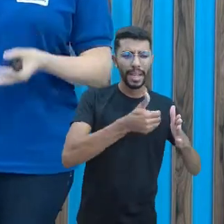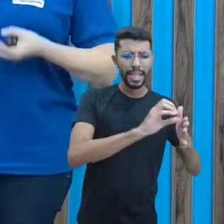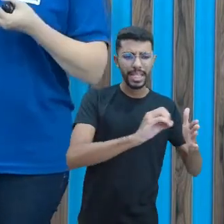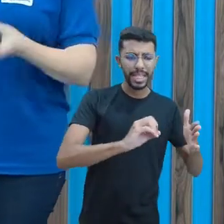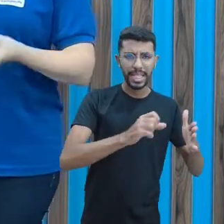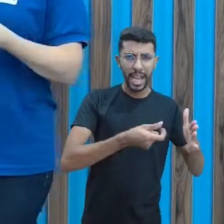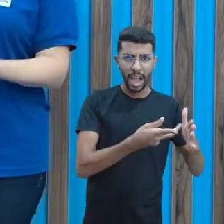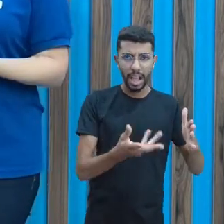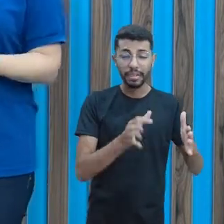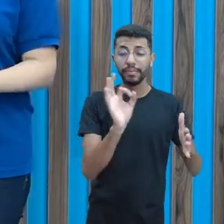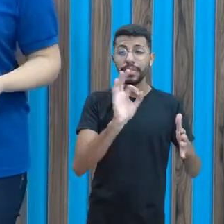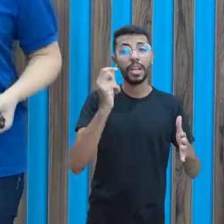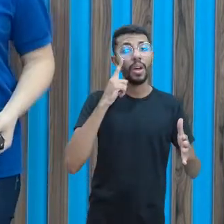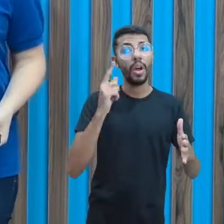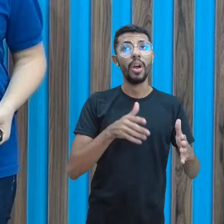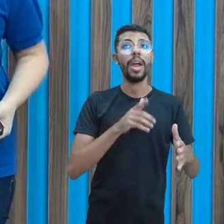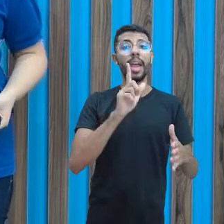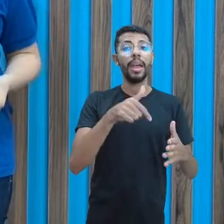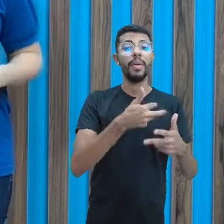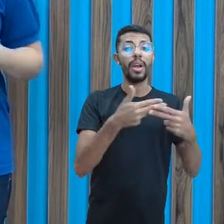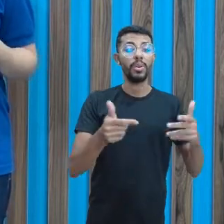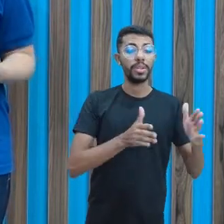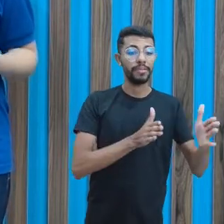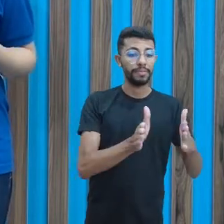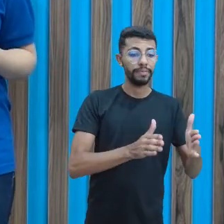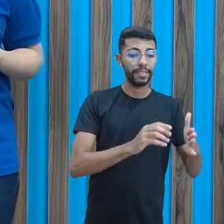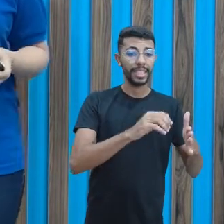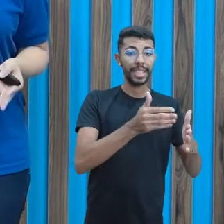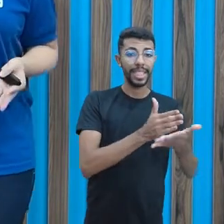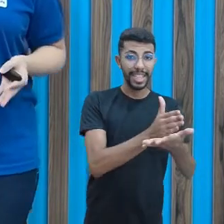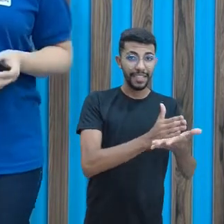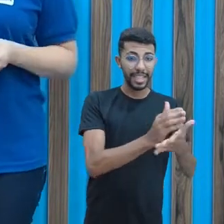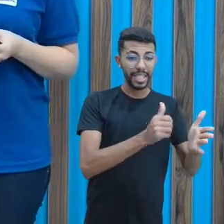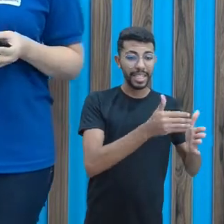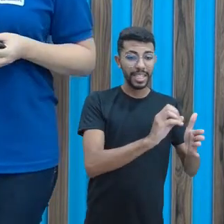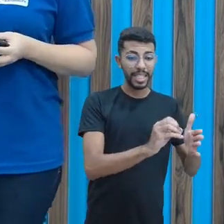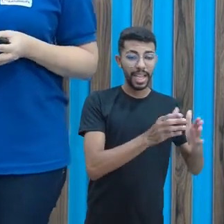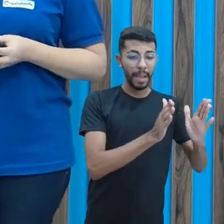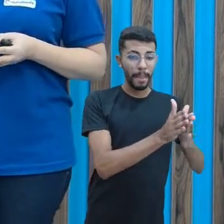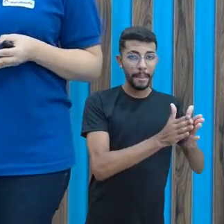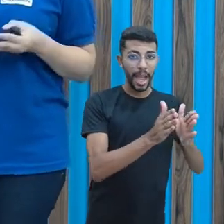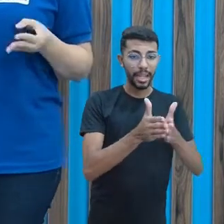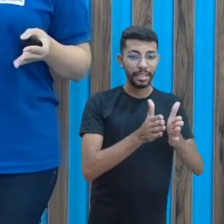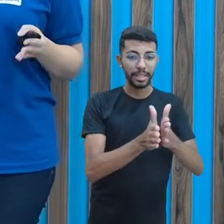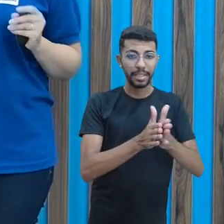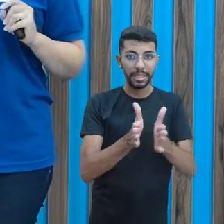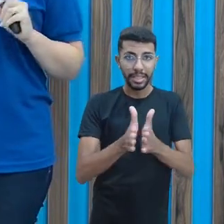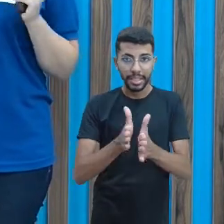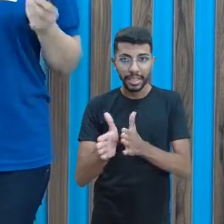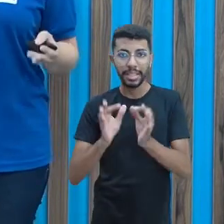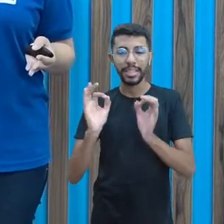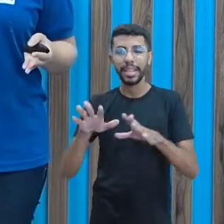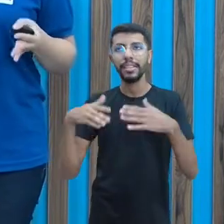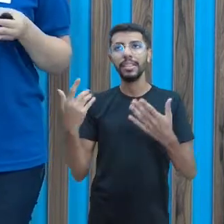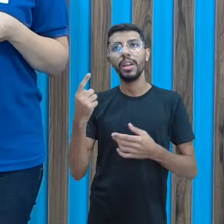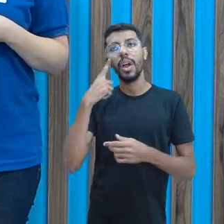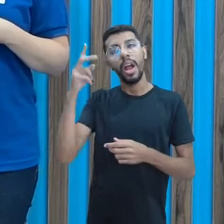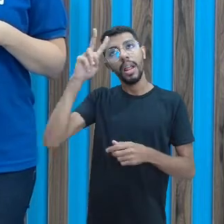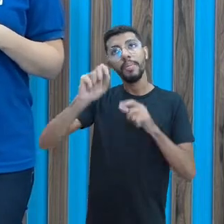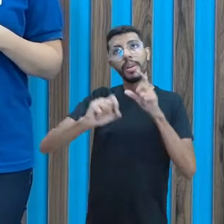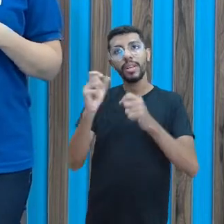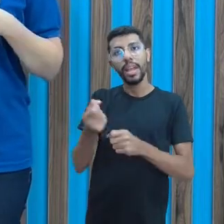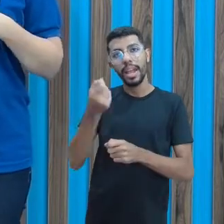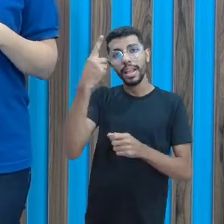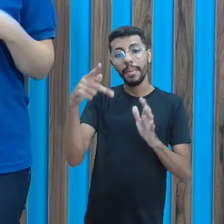de uma coisa que foi dividida em 100 partes, tá? Lembrando que a ideia aqui é que a gente tenha um olhar fixo, né? Então,